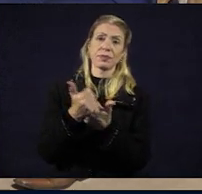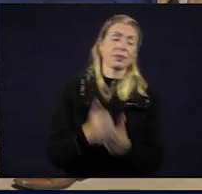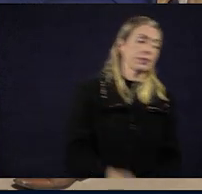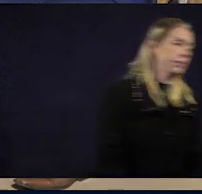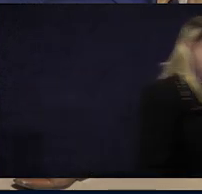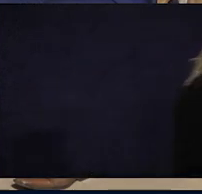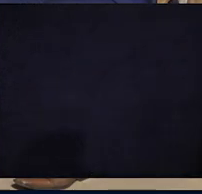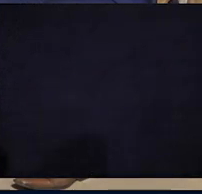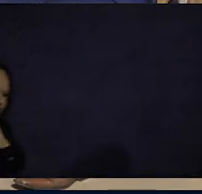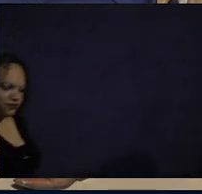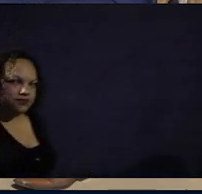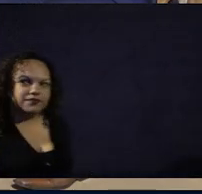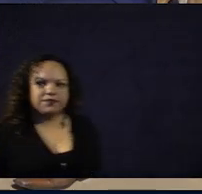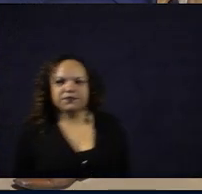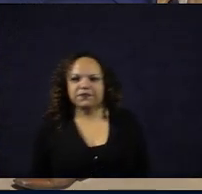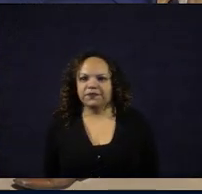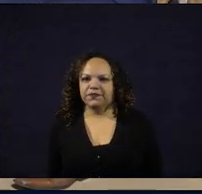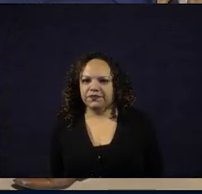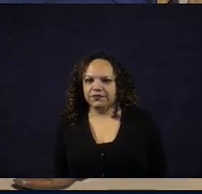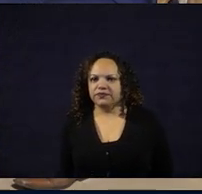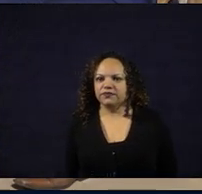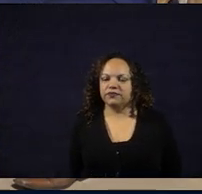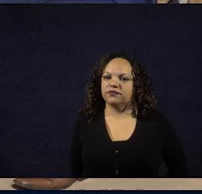não puder começar e devolver